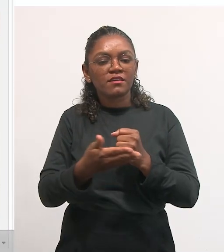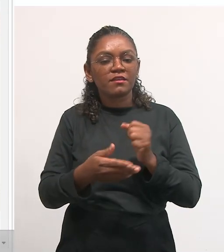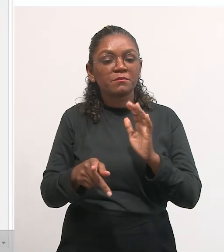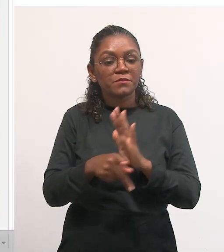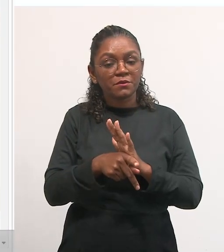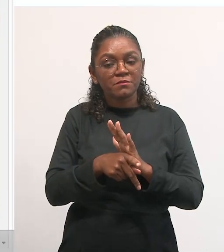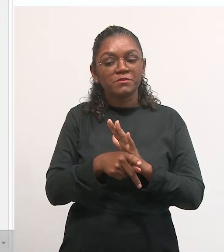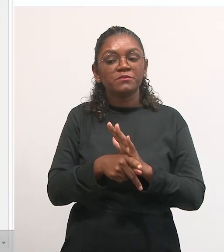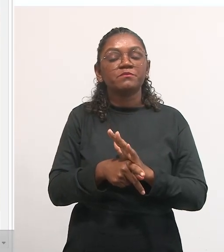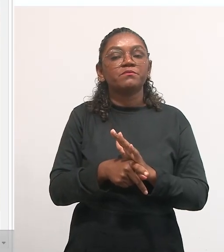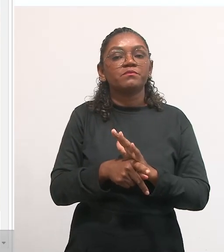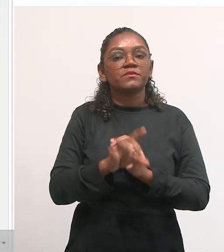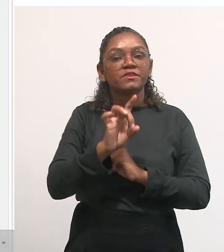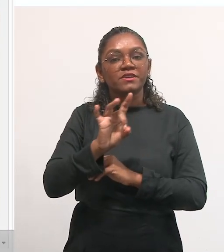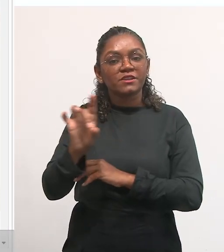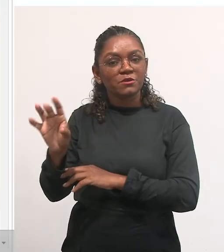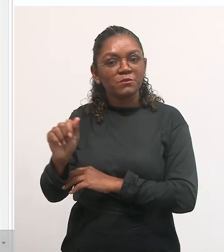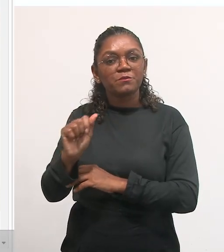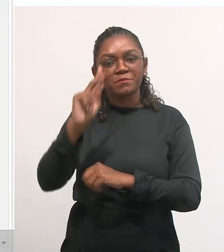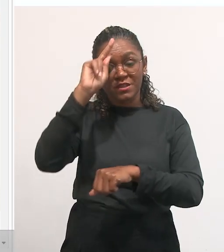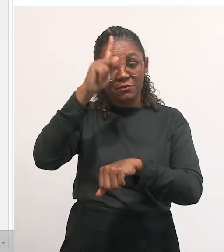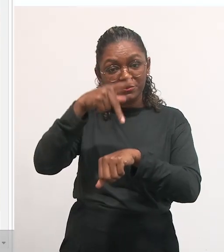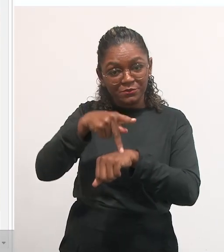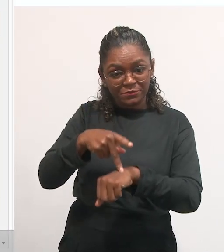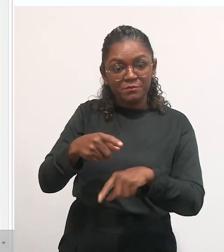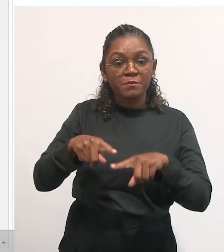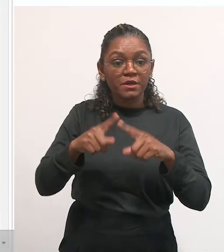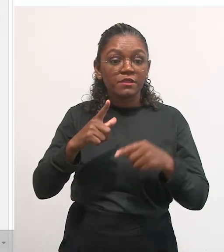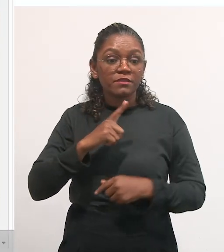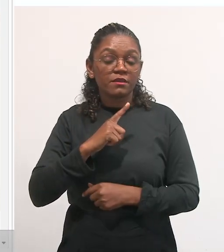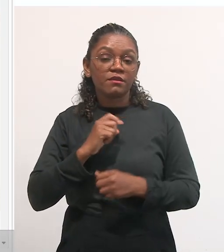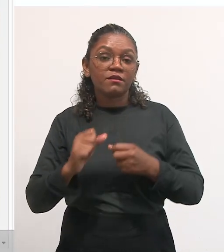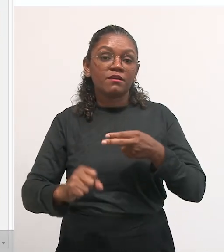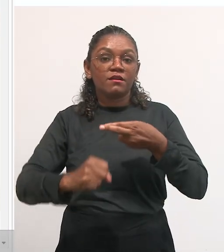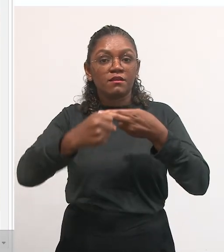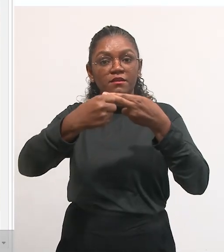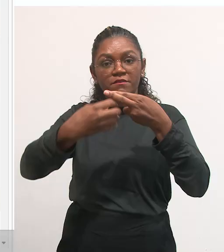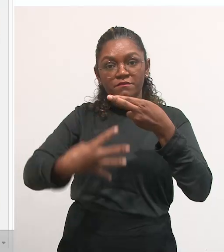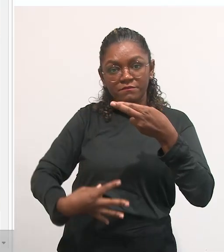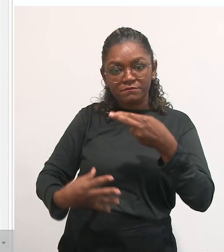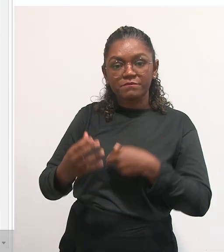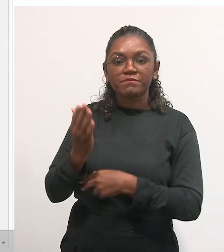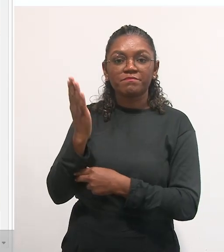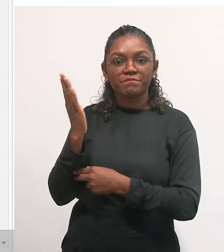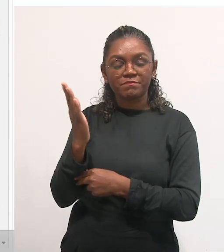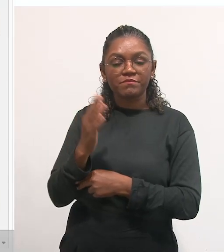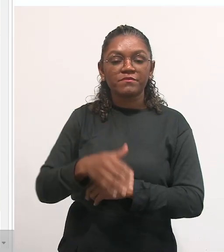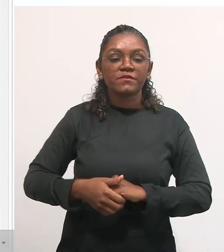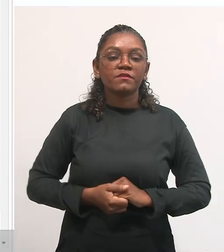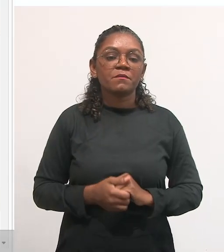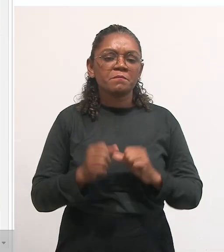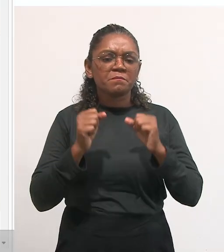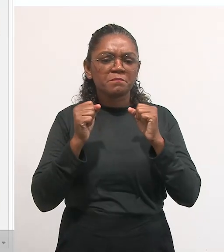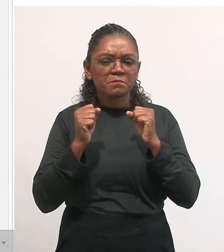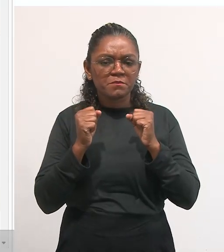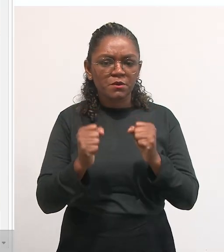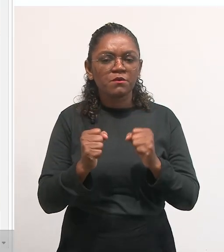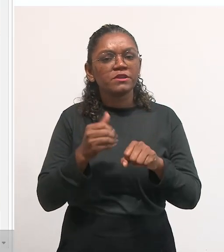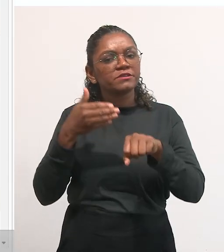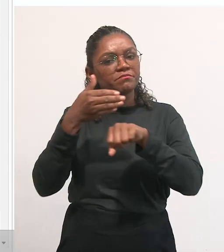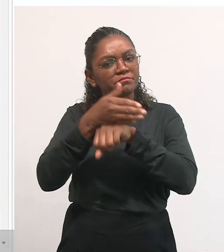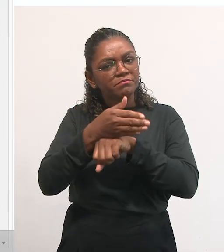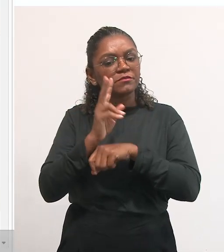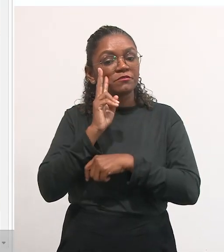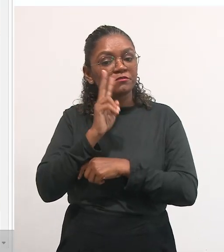autores e eles estão aí referenciados para que você possa acompanhar né teorias currículo e